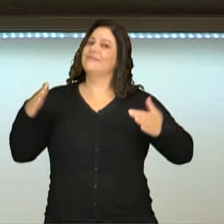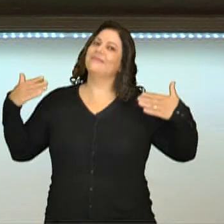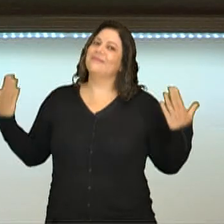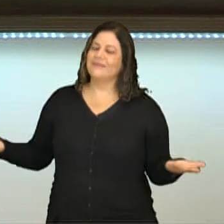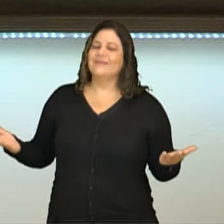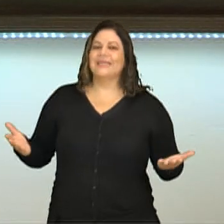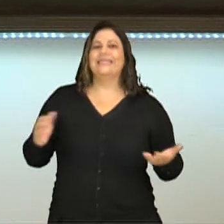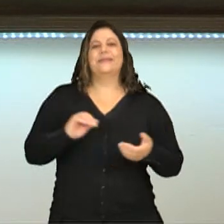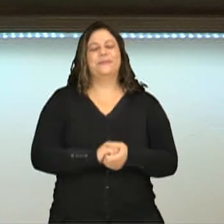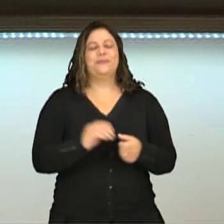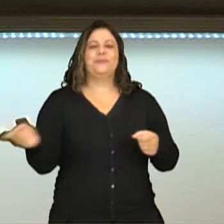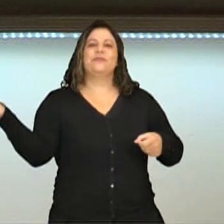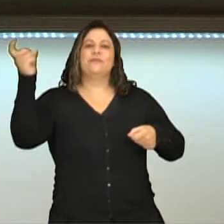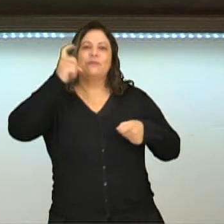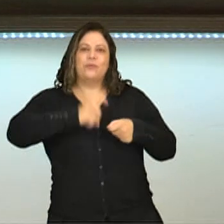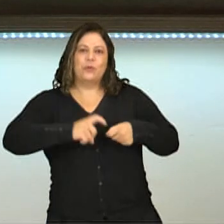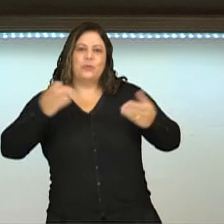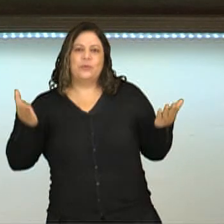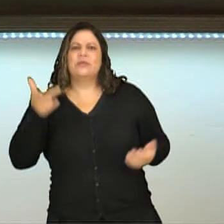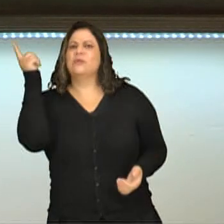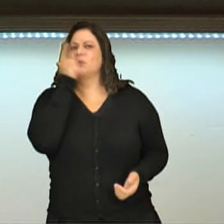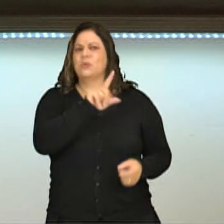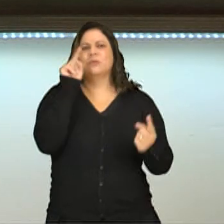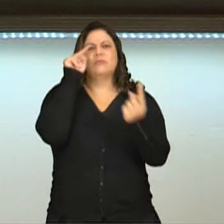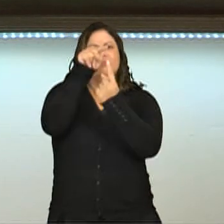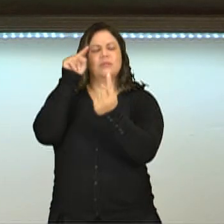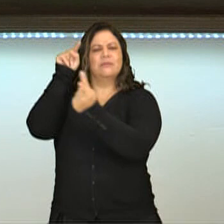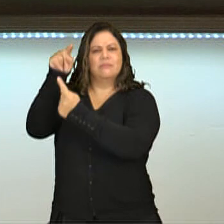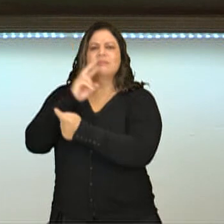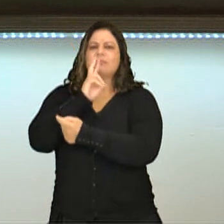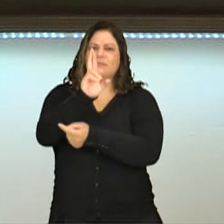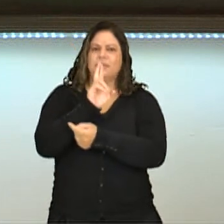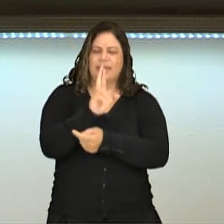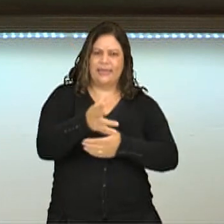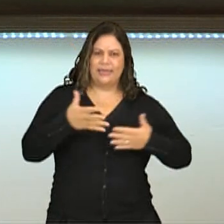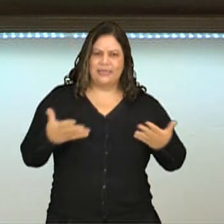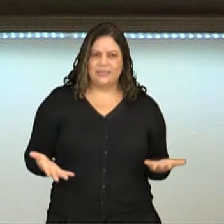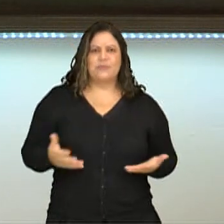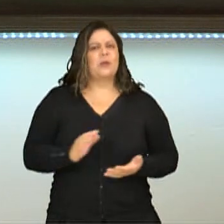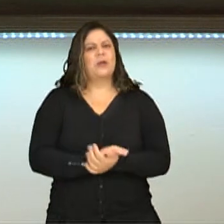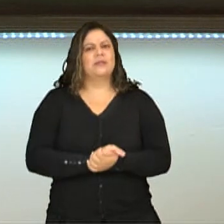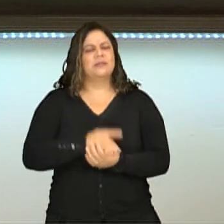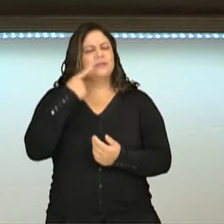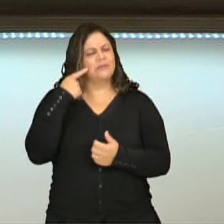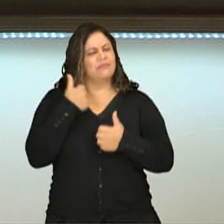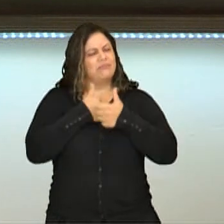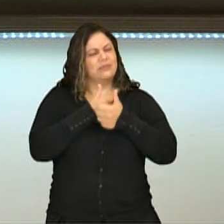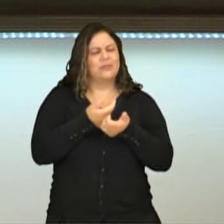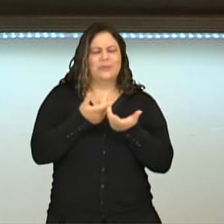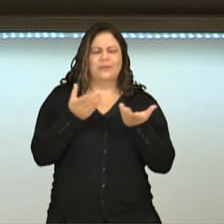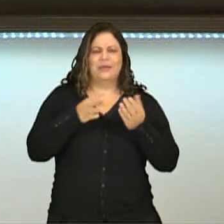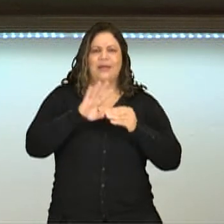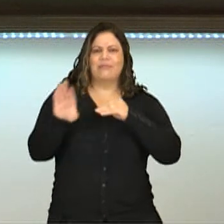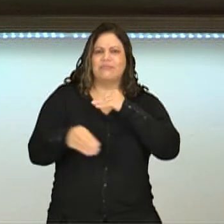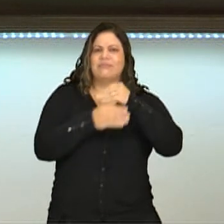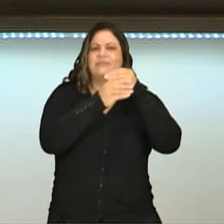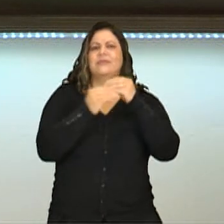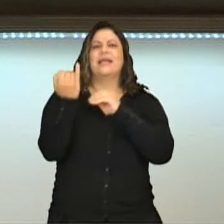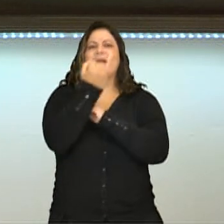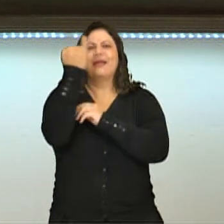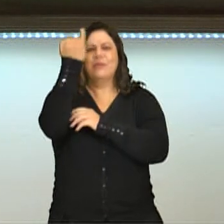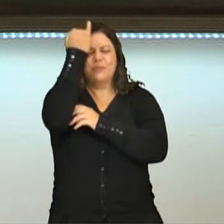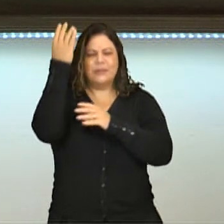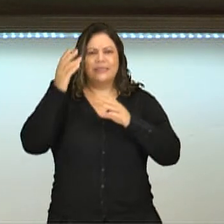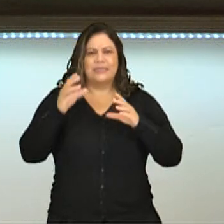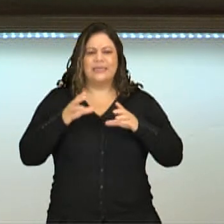Então, pessoal, voltamos. Conseguiram identificar essa resposta? Conseguiram acompanhar a questão da importância desse